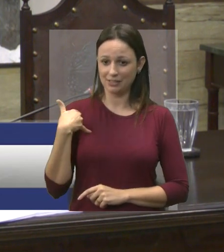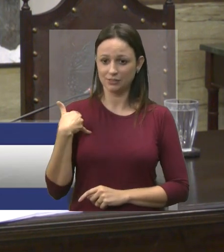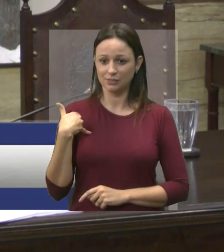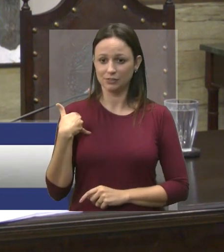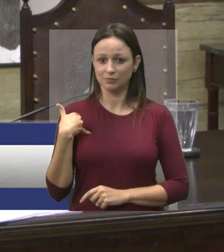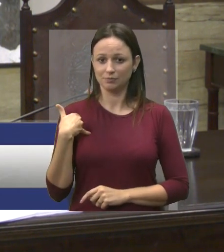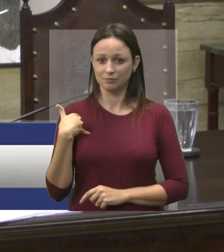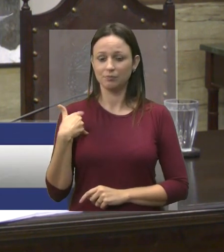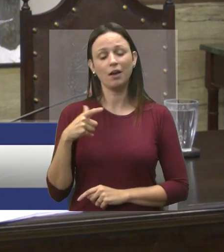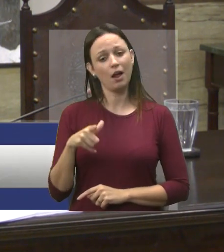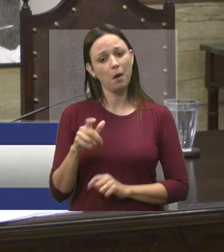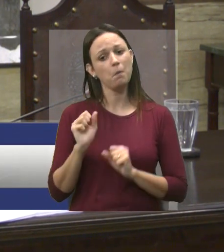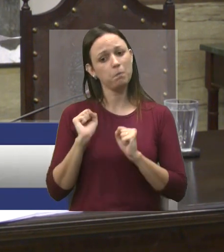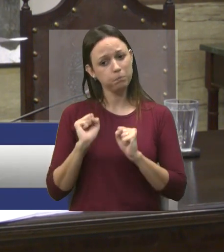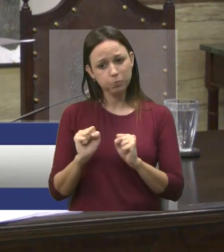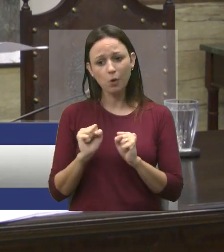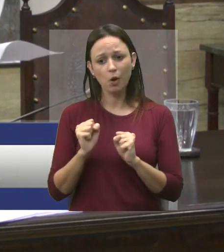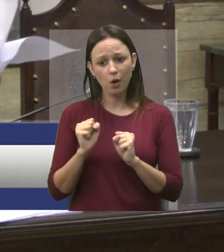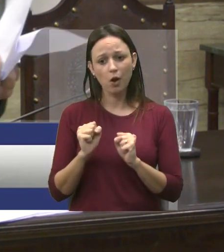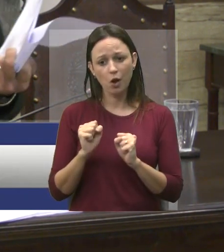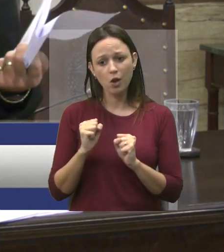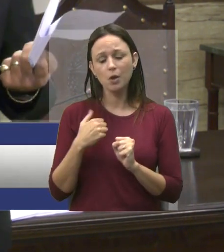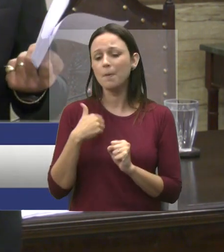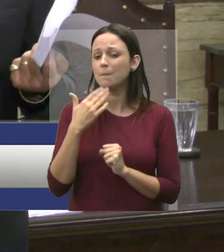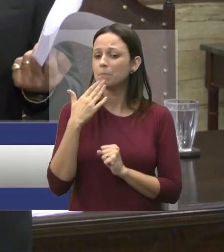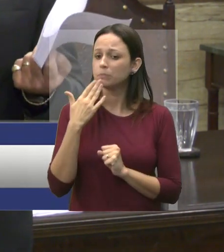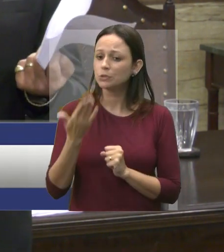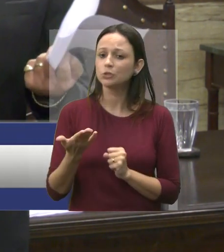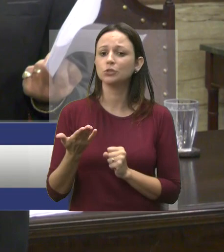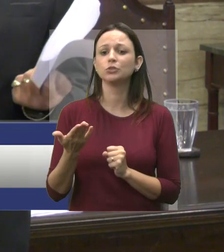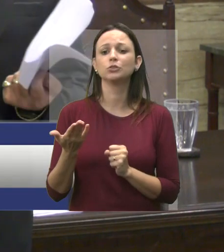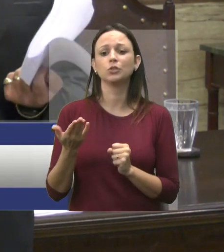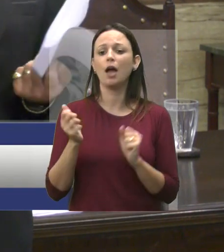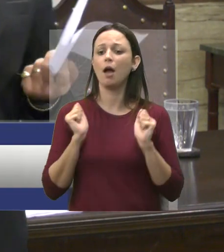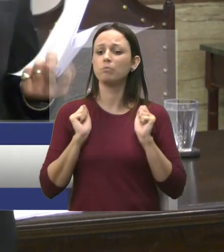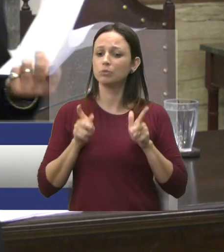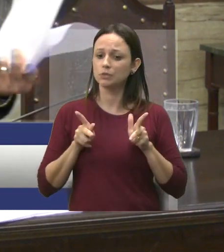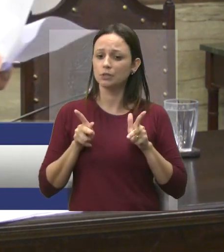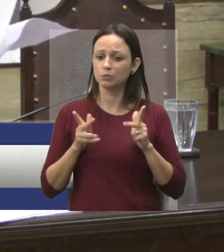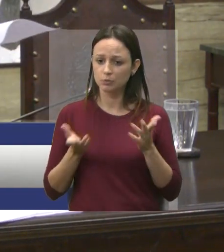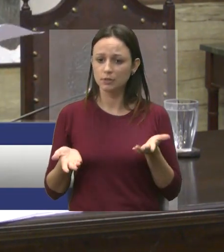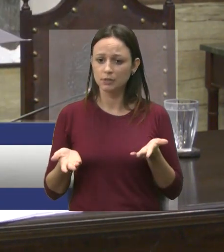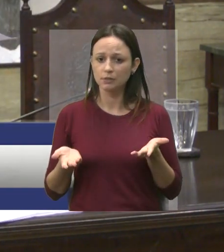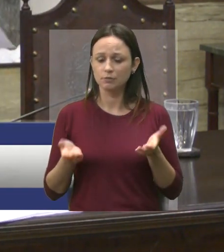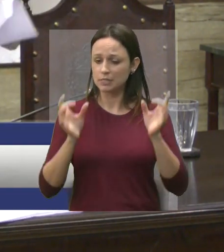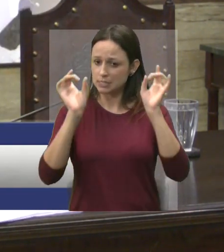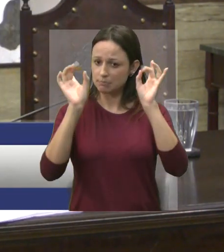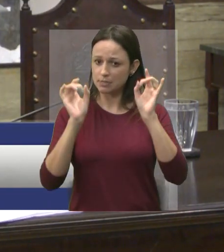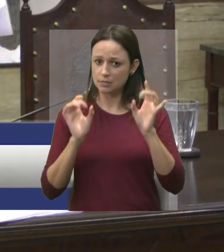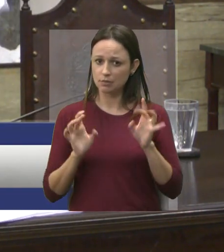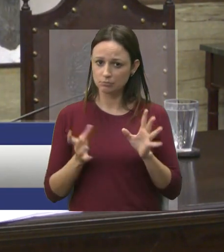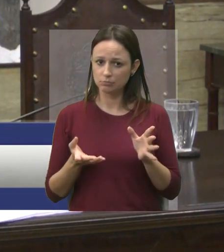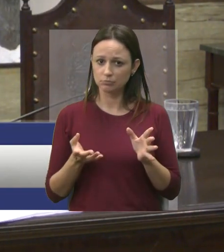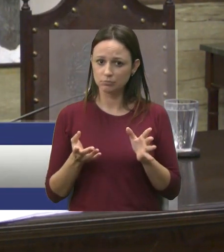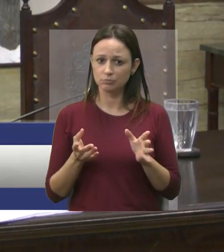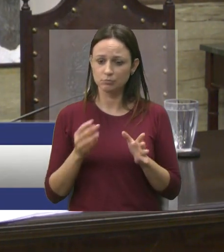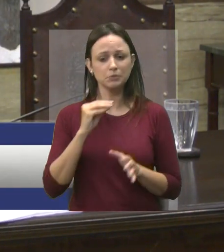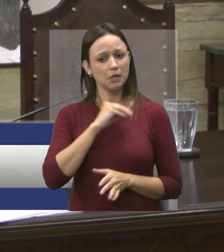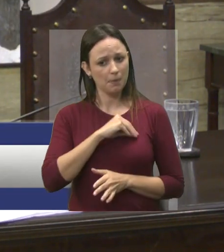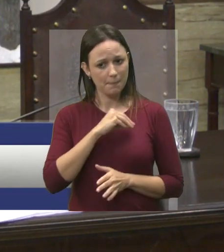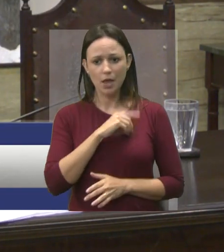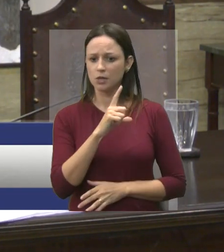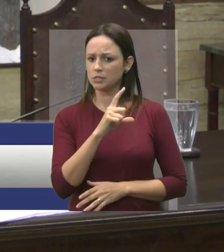poderia requerer um benefício de uma aposentadoria especial, recebendo na